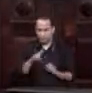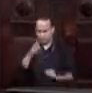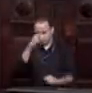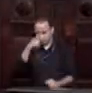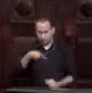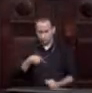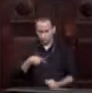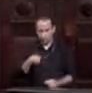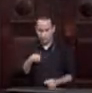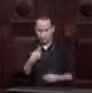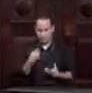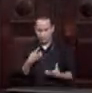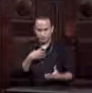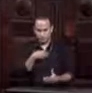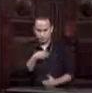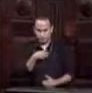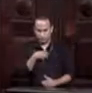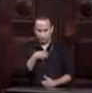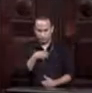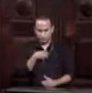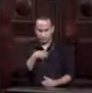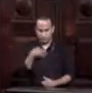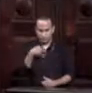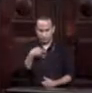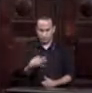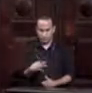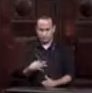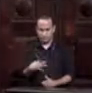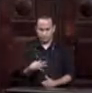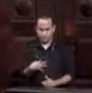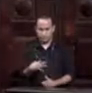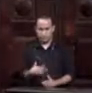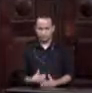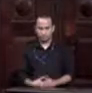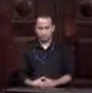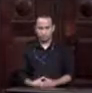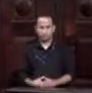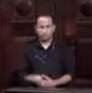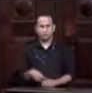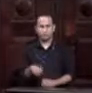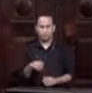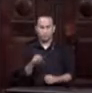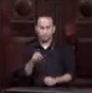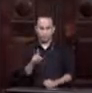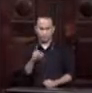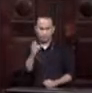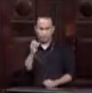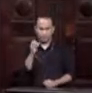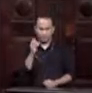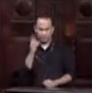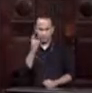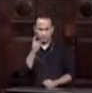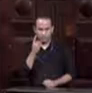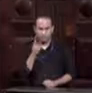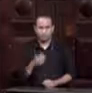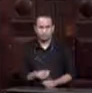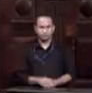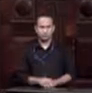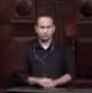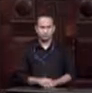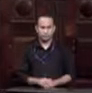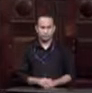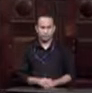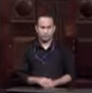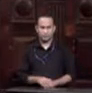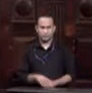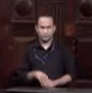Para dar sentido exatamente ao parágrafo único e exatamente no Ok, ensejo de deputado todos os Luiz. deputados. E o único, aí eu leio aqui agora. Agora lê o único,